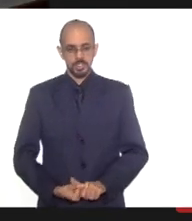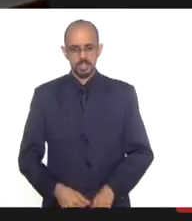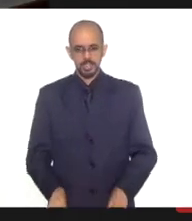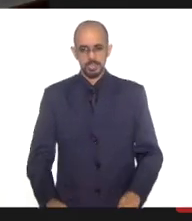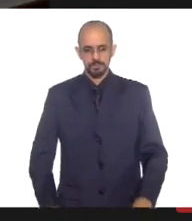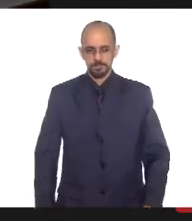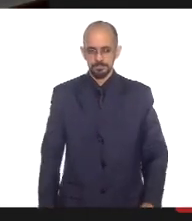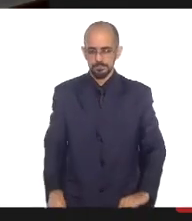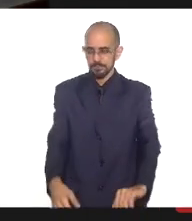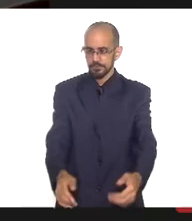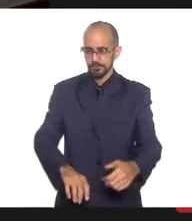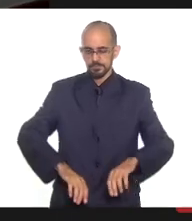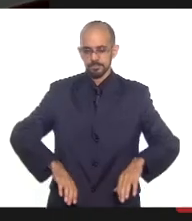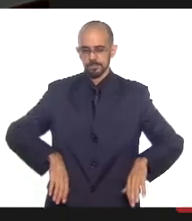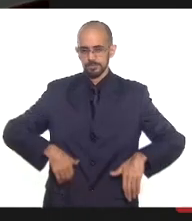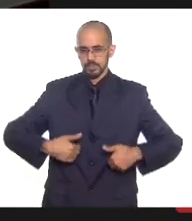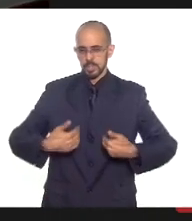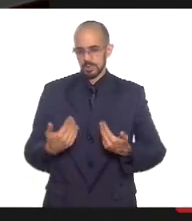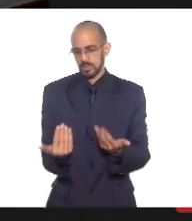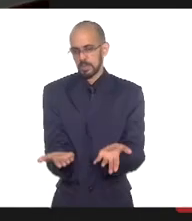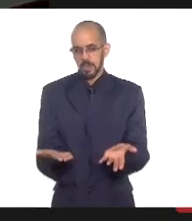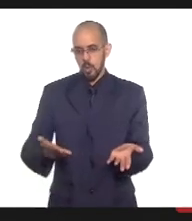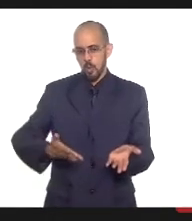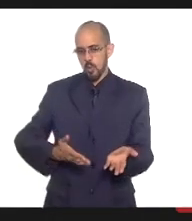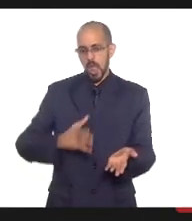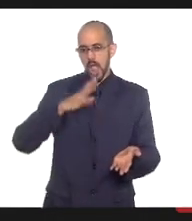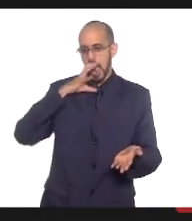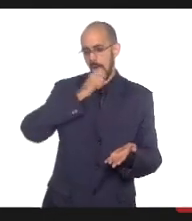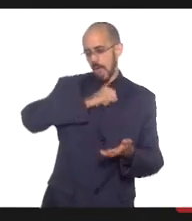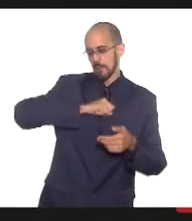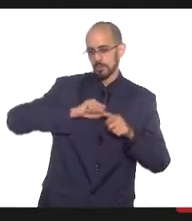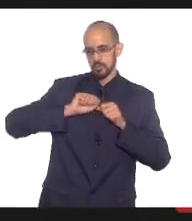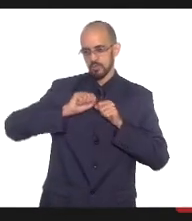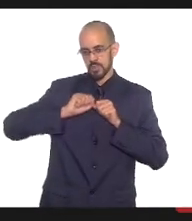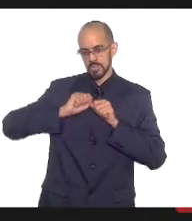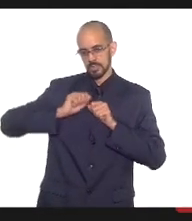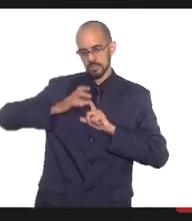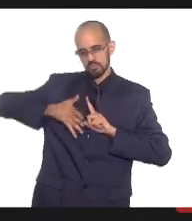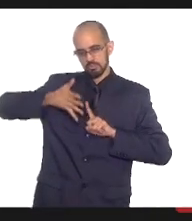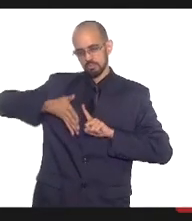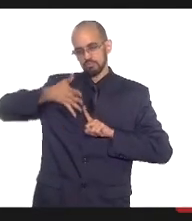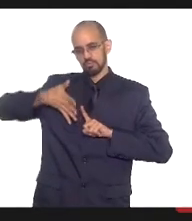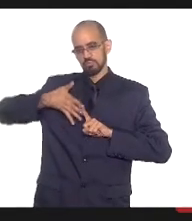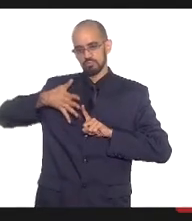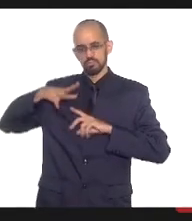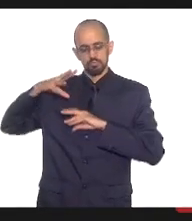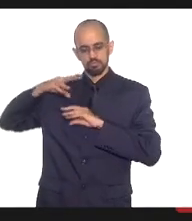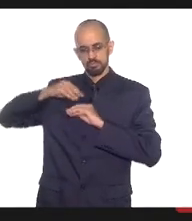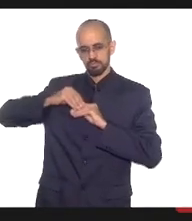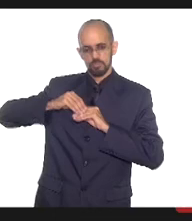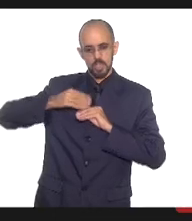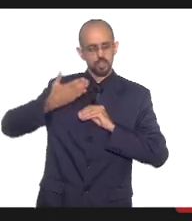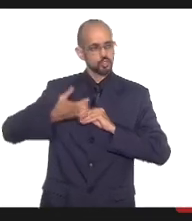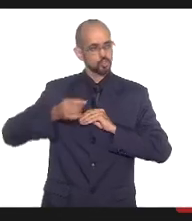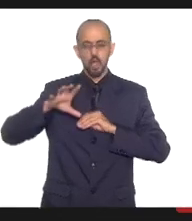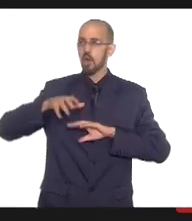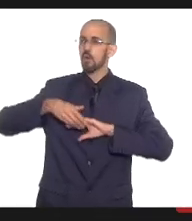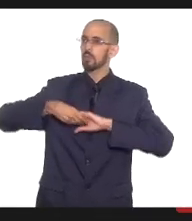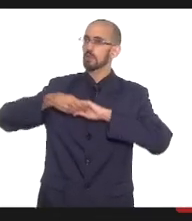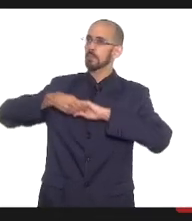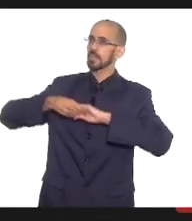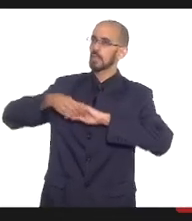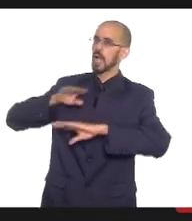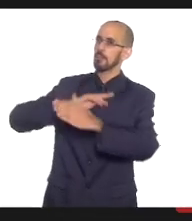é muito rapidamente realmente deputada Marta ia só cumprimentá-la